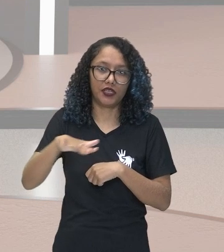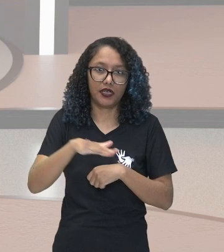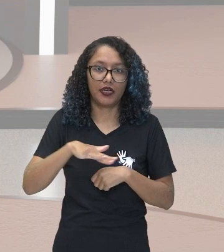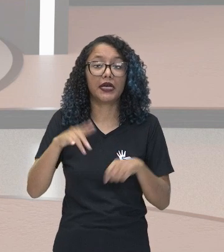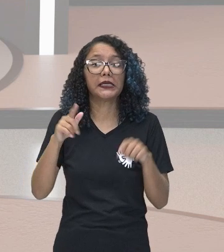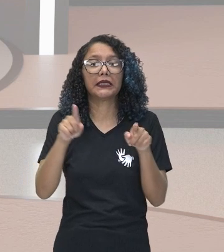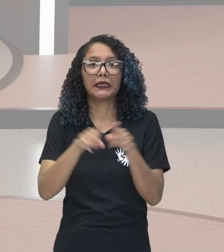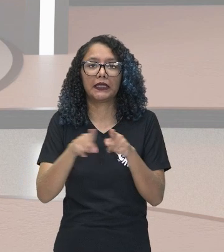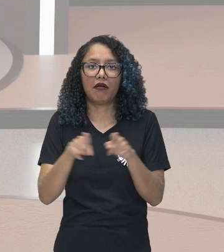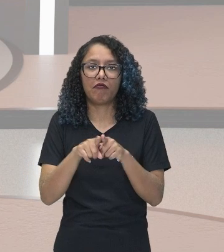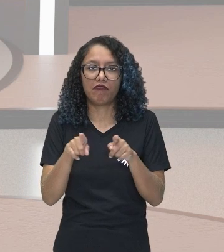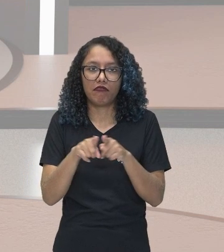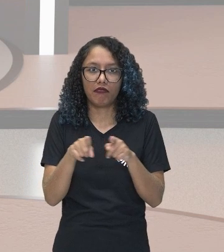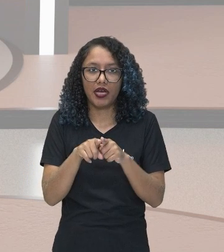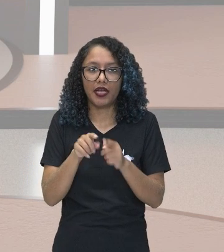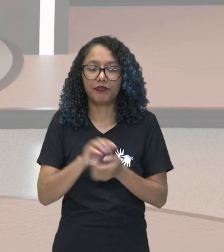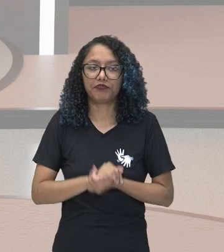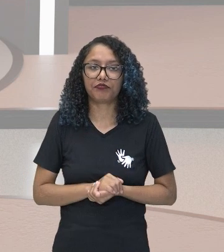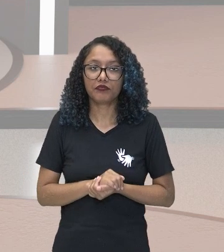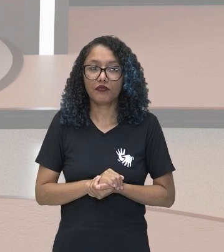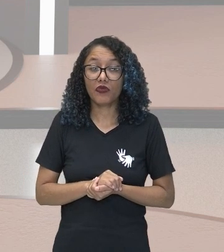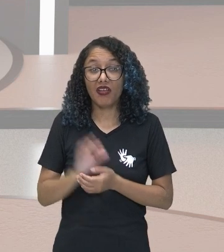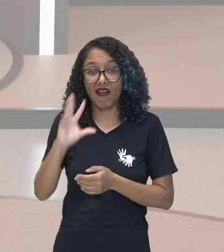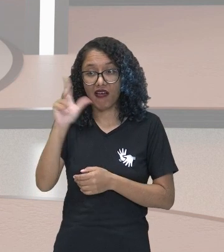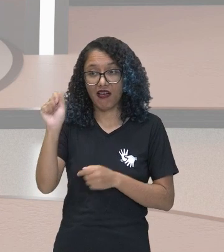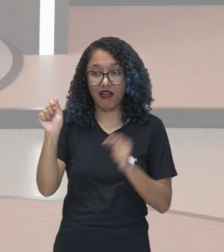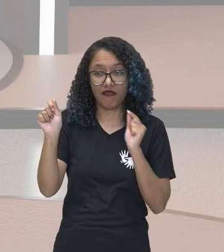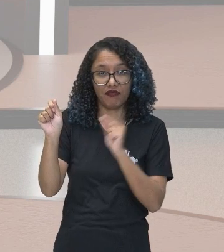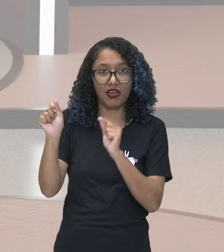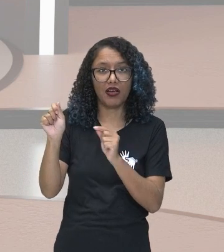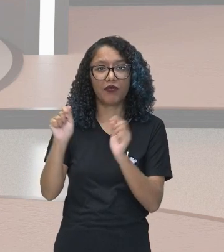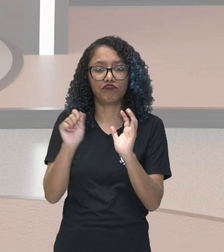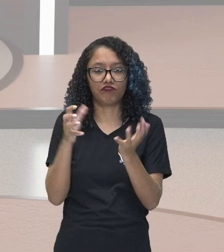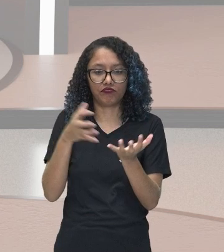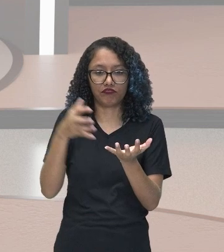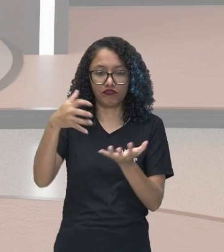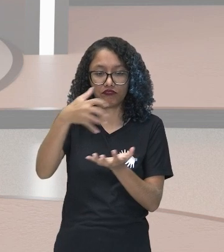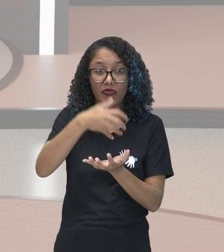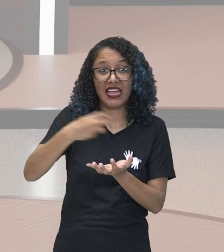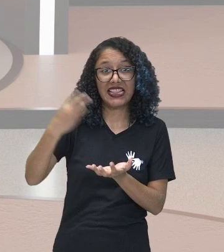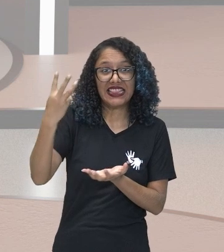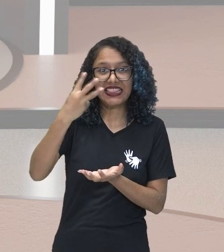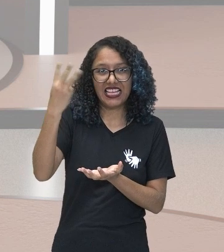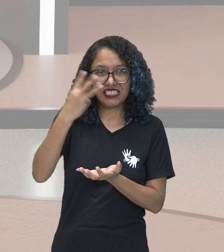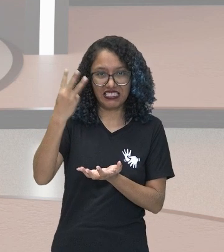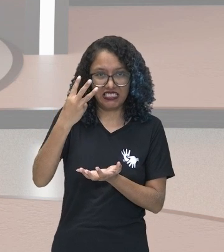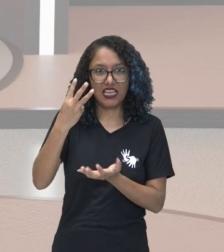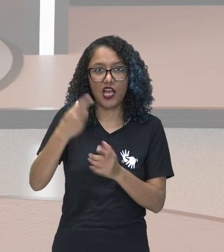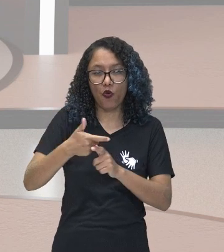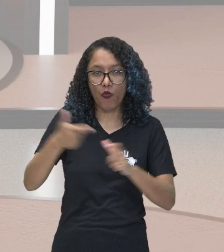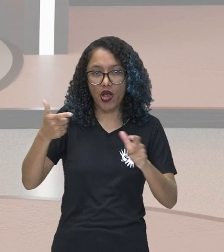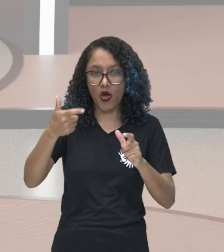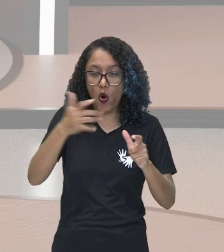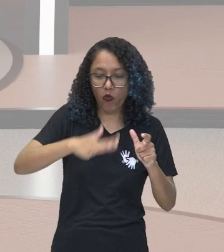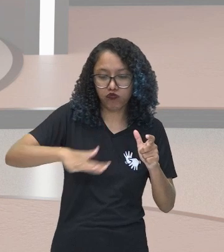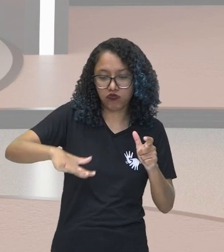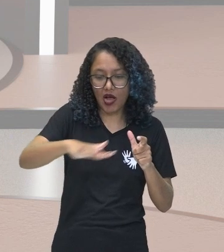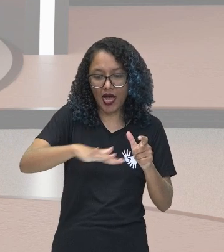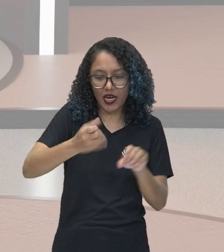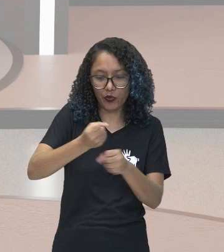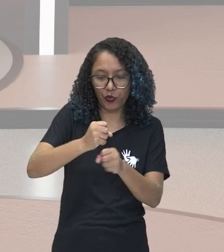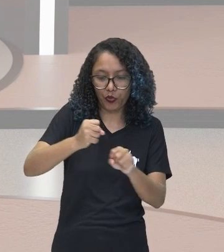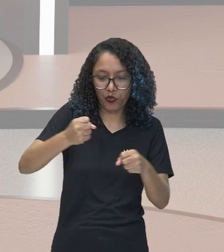também vai ser aí o terceiro maior continente em extensão